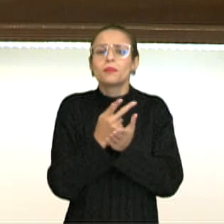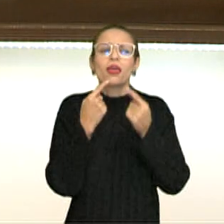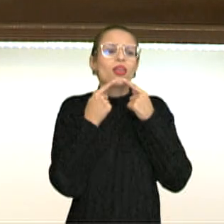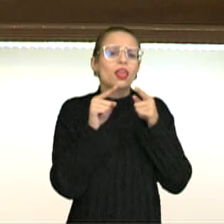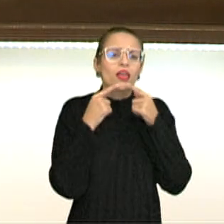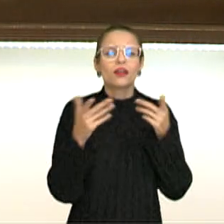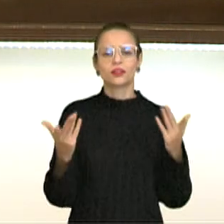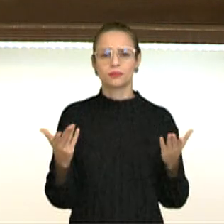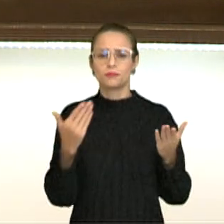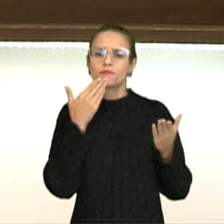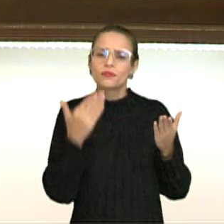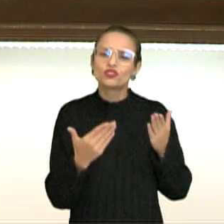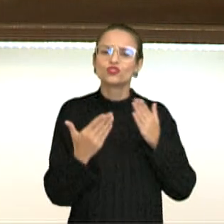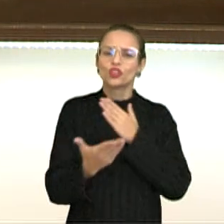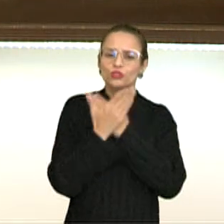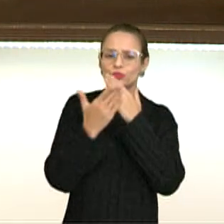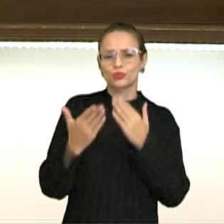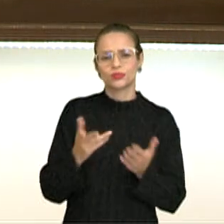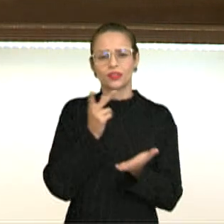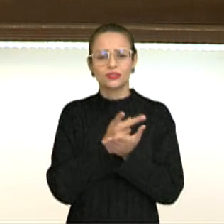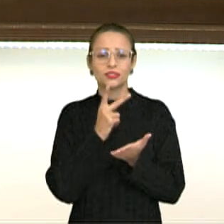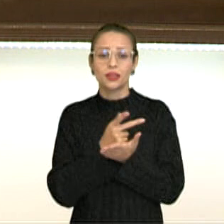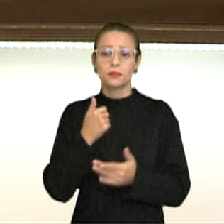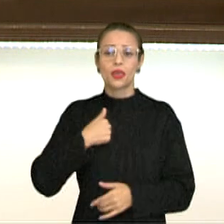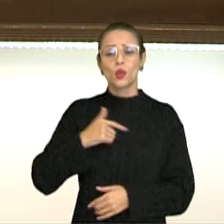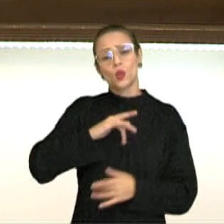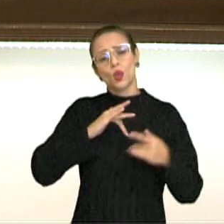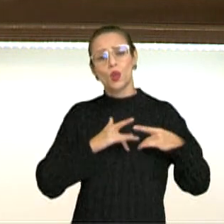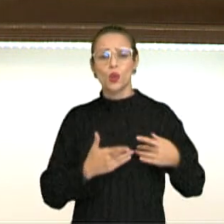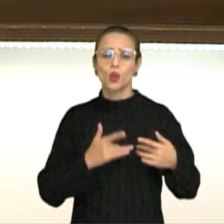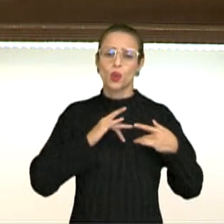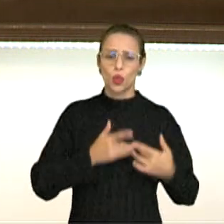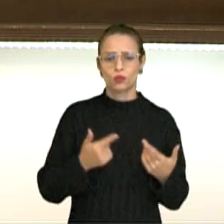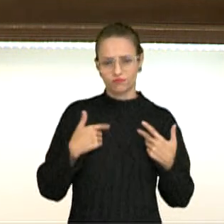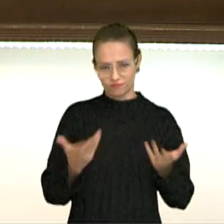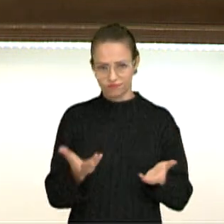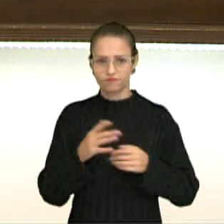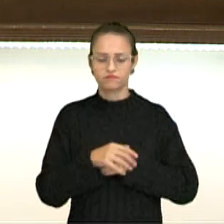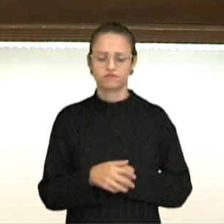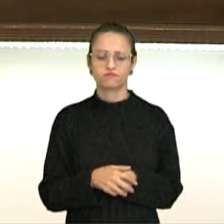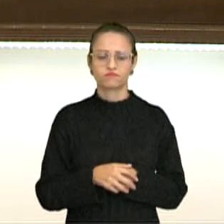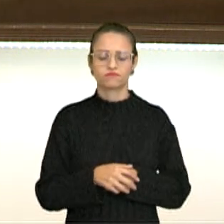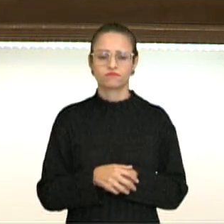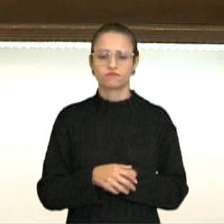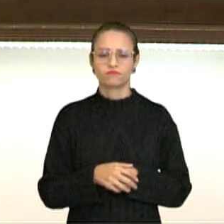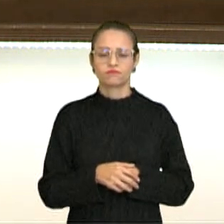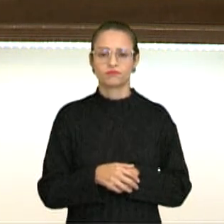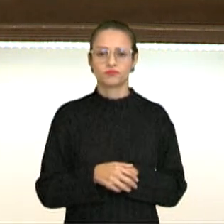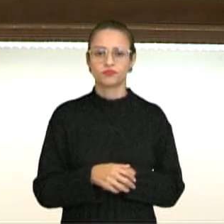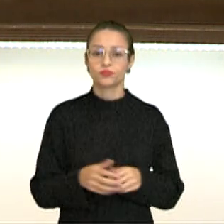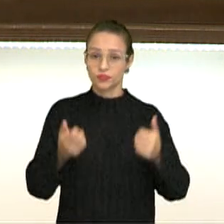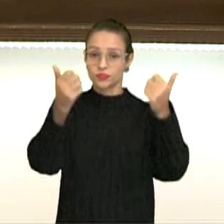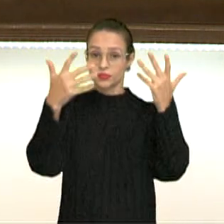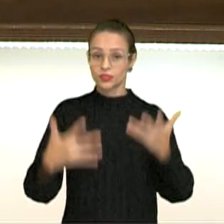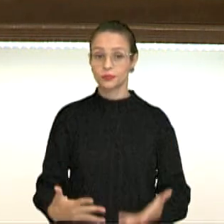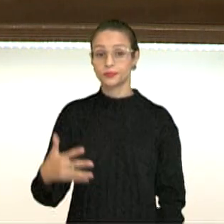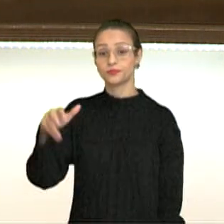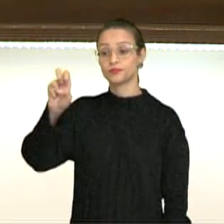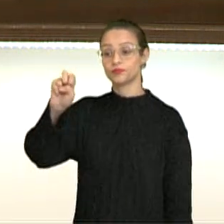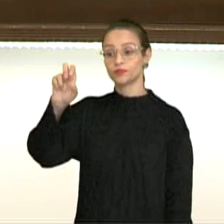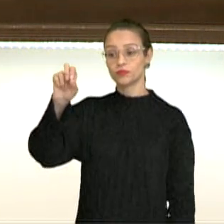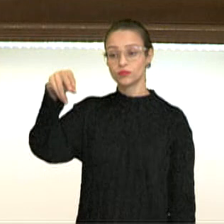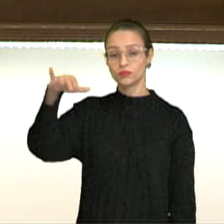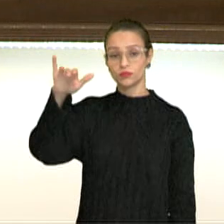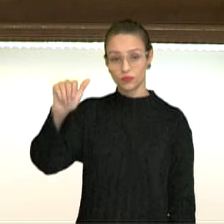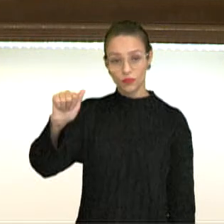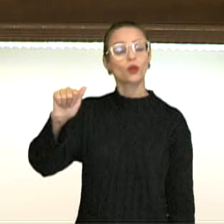reclamando, tô sempre pedindo ajuda, eu tô sempre me fazendo de coitadinho, me fazendo de vítima. Explica Sônia Maria